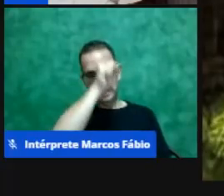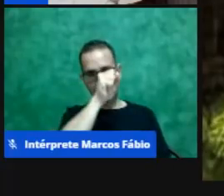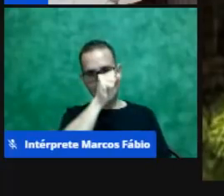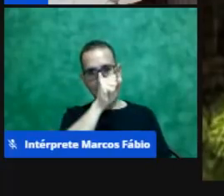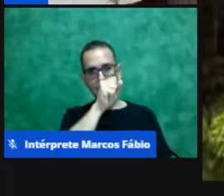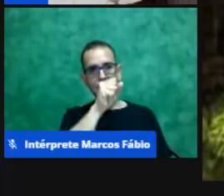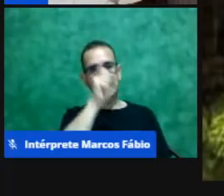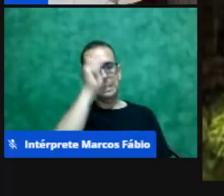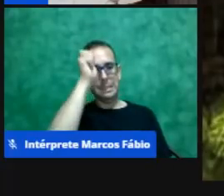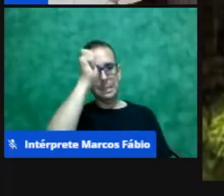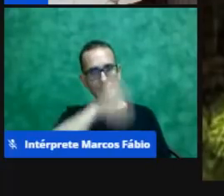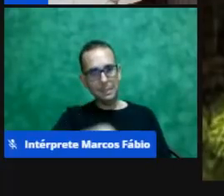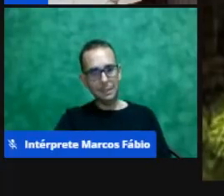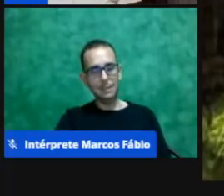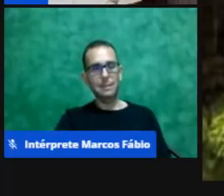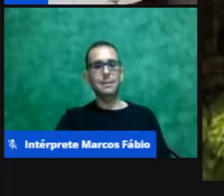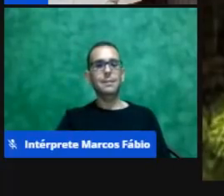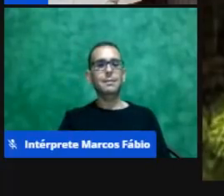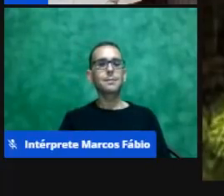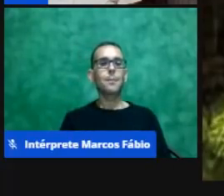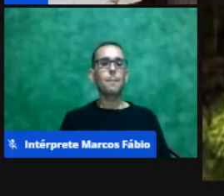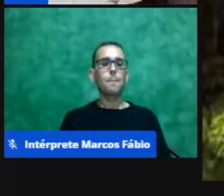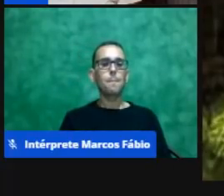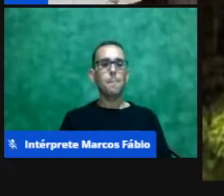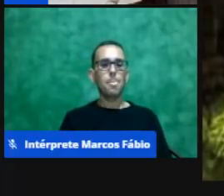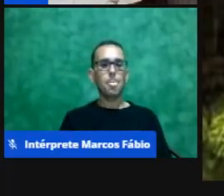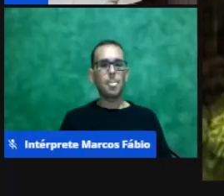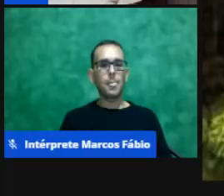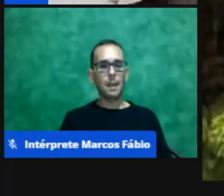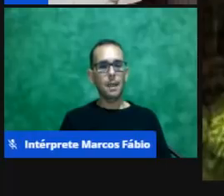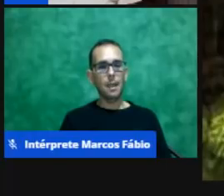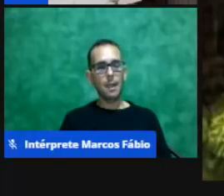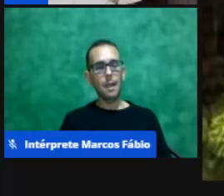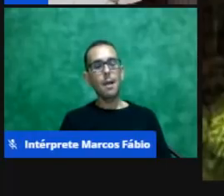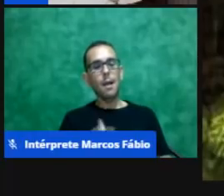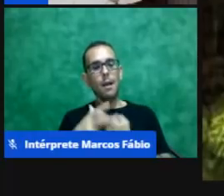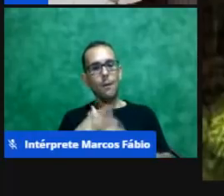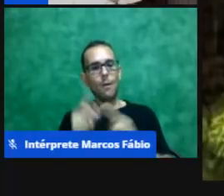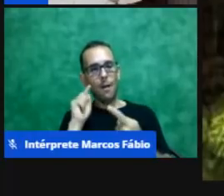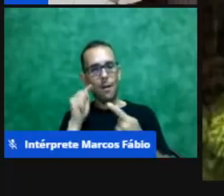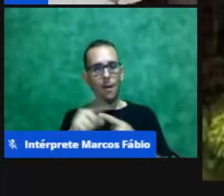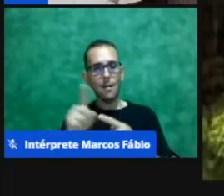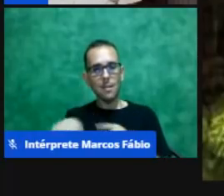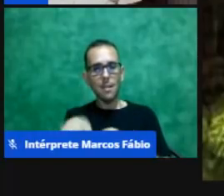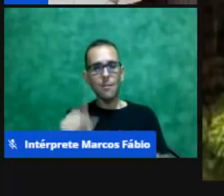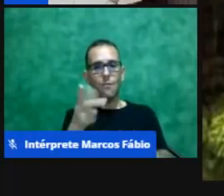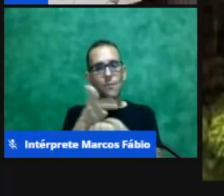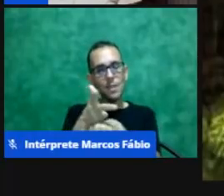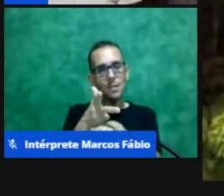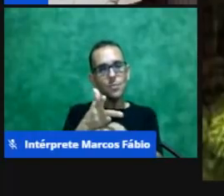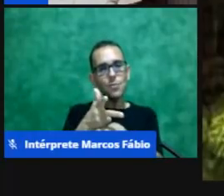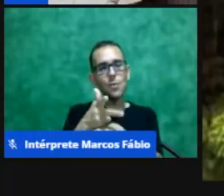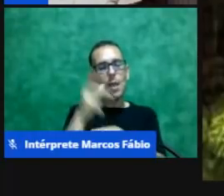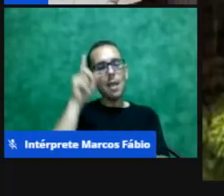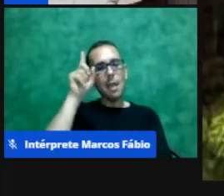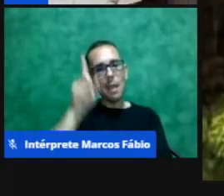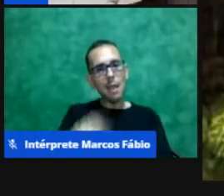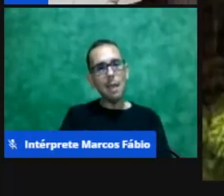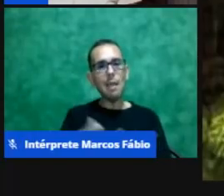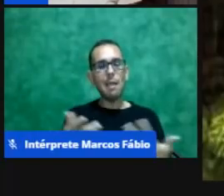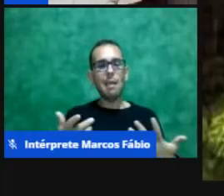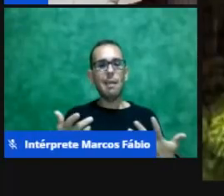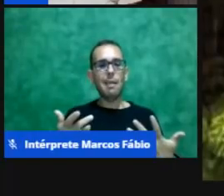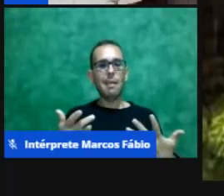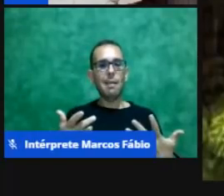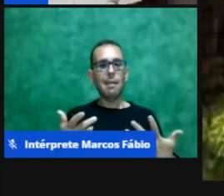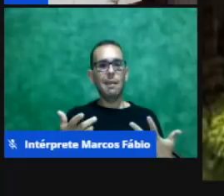Residência Pedagógica, o professor Marcelo Vitor, um grande abraço, bom citá-lo aqui, que os vídeos nada mais são